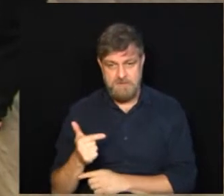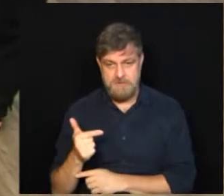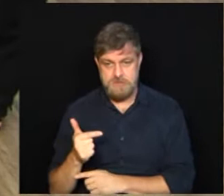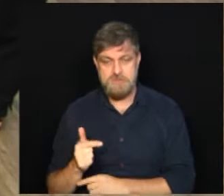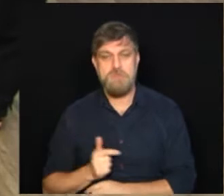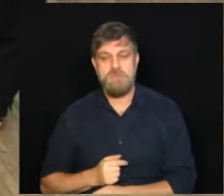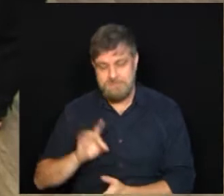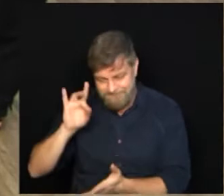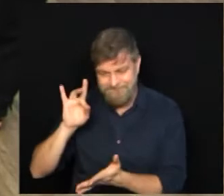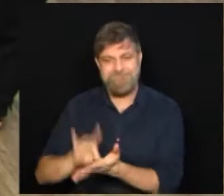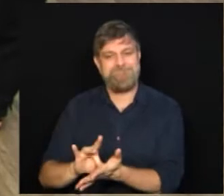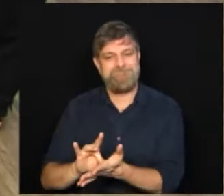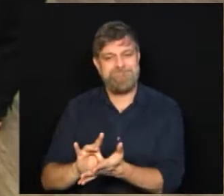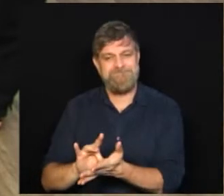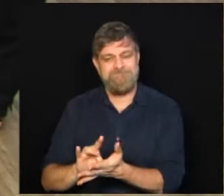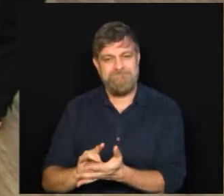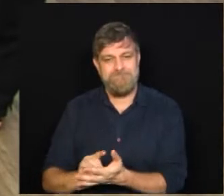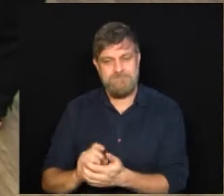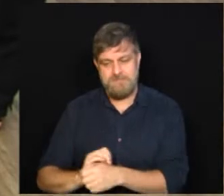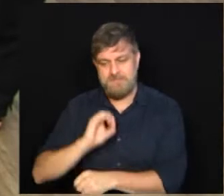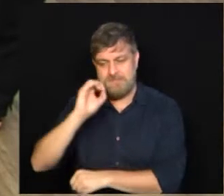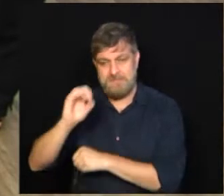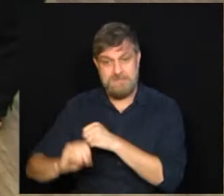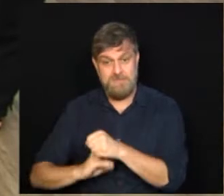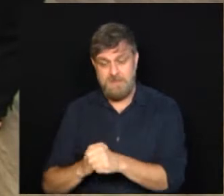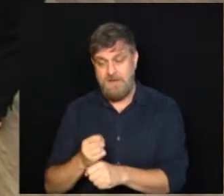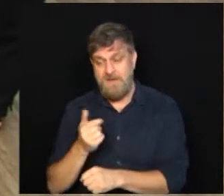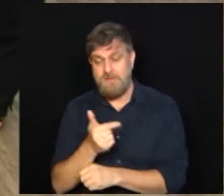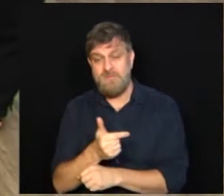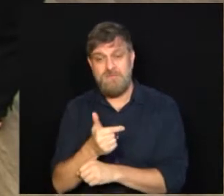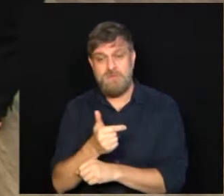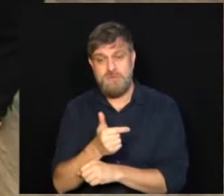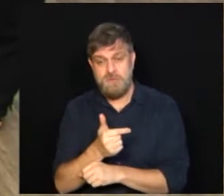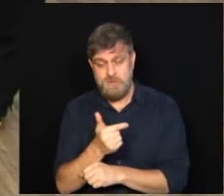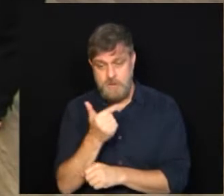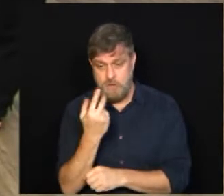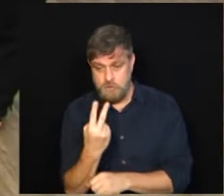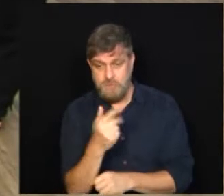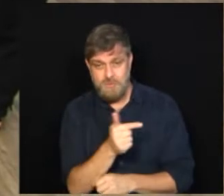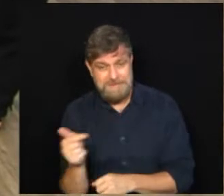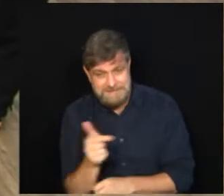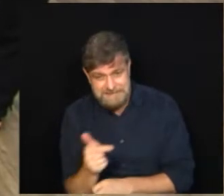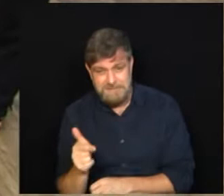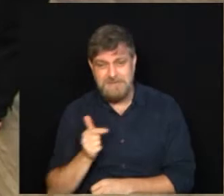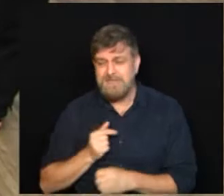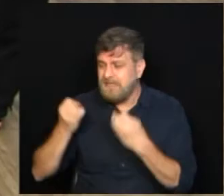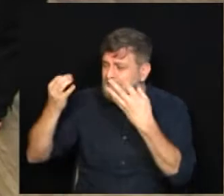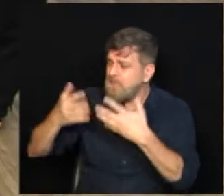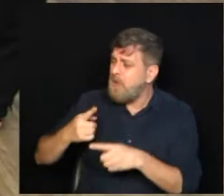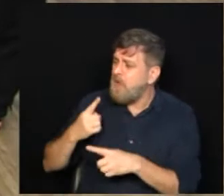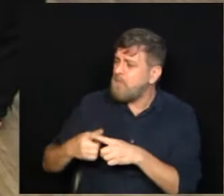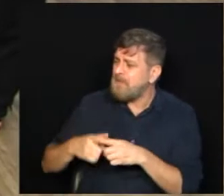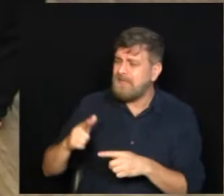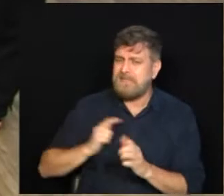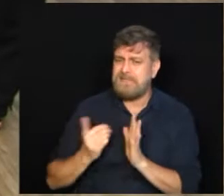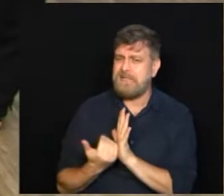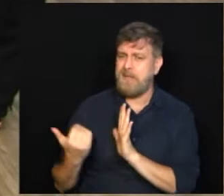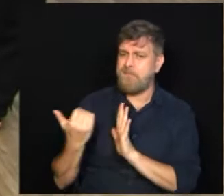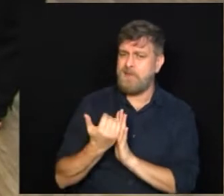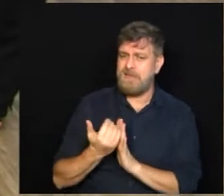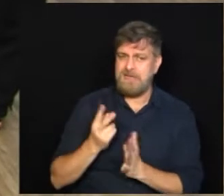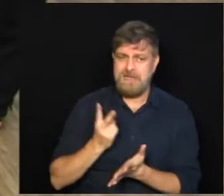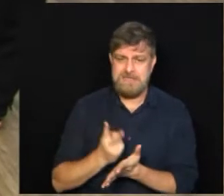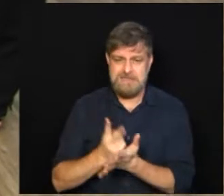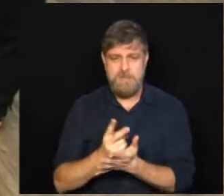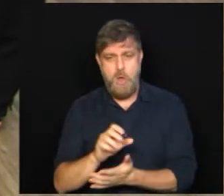delas confirmadas nas últimas 2 semanas pela Covid-19. Isso que eu ia falar, tem alguma explicação? Porque a gente sempre estava na casa